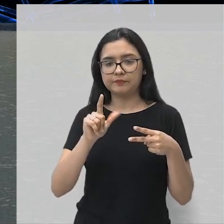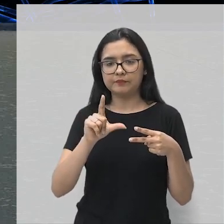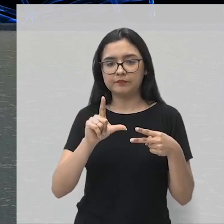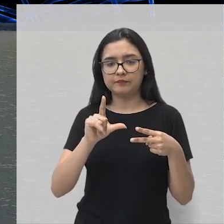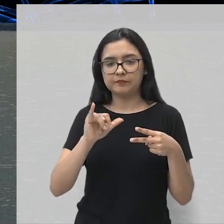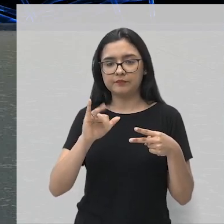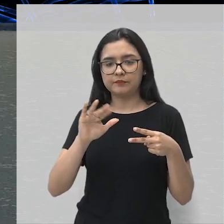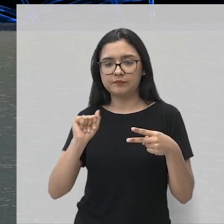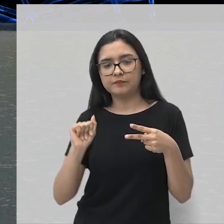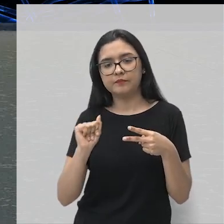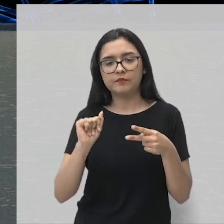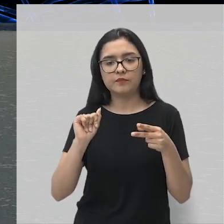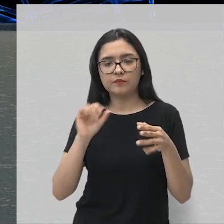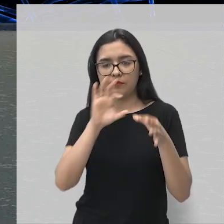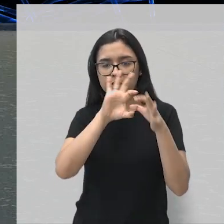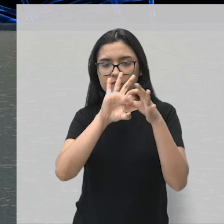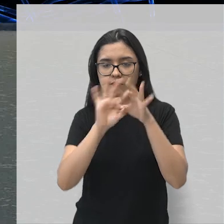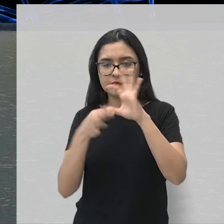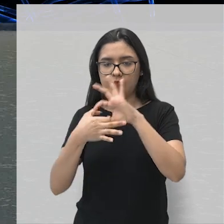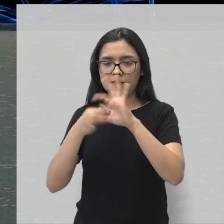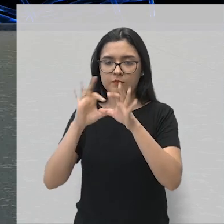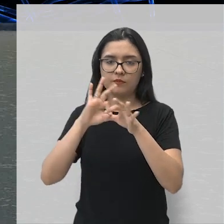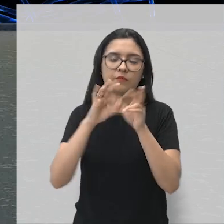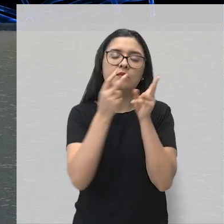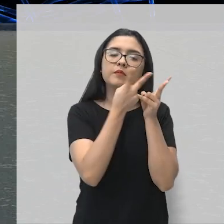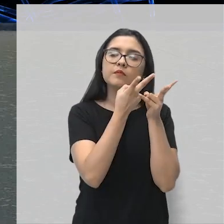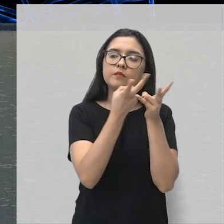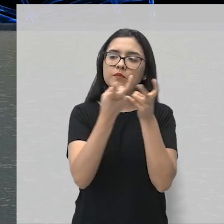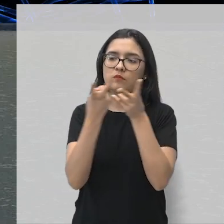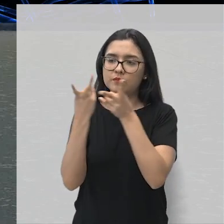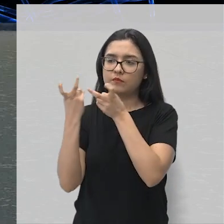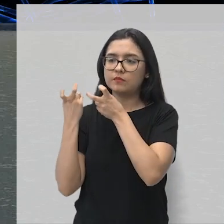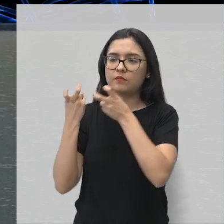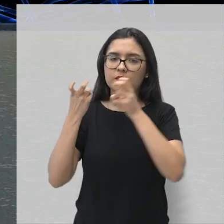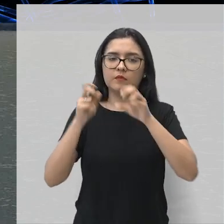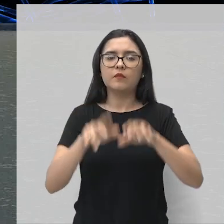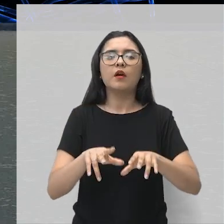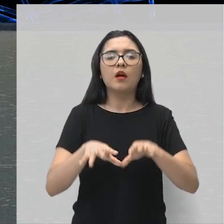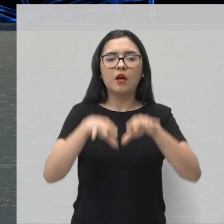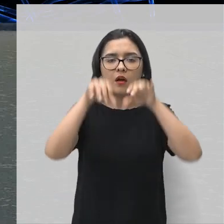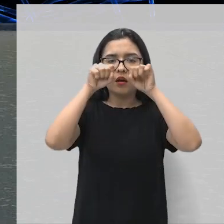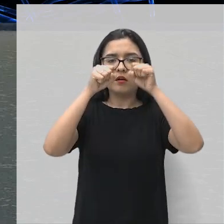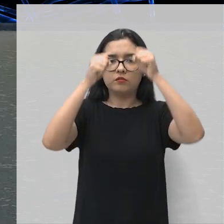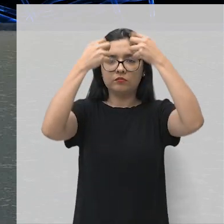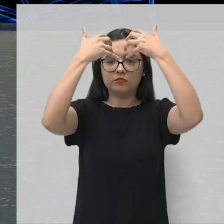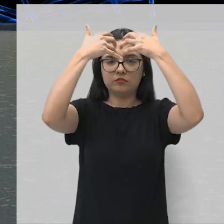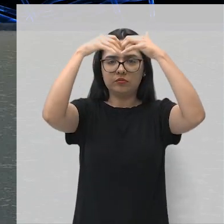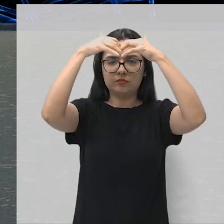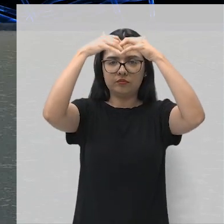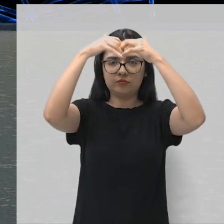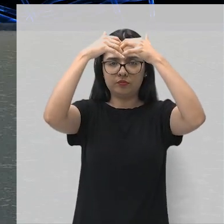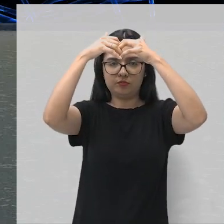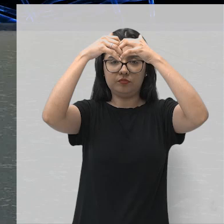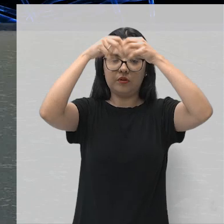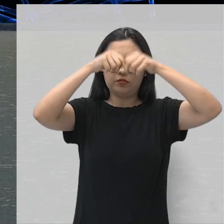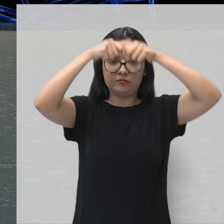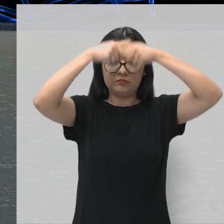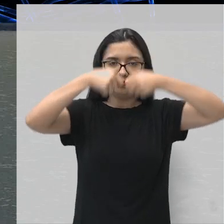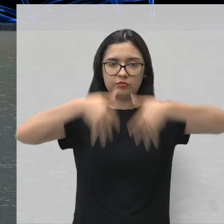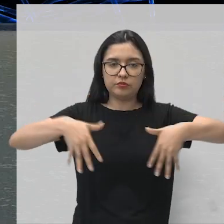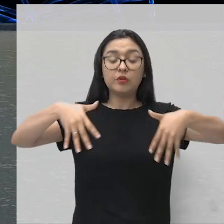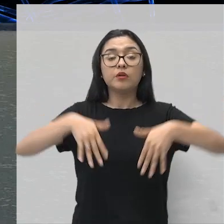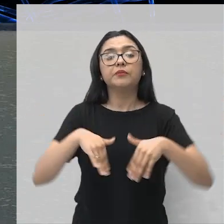para coletar informações do ambiente, processá-las e gerar respostas